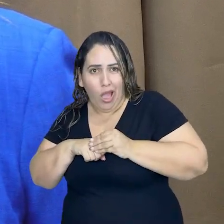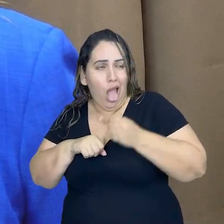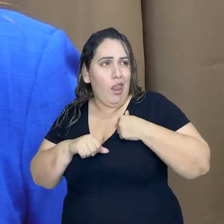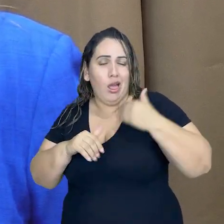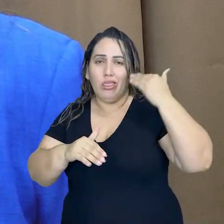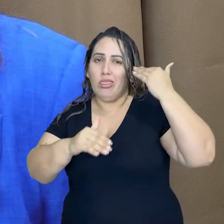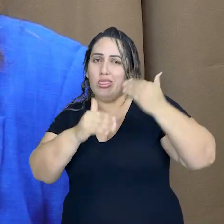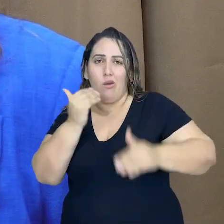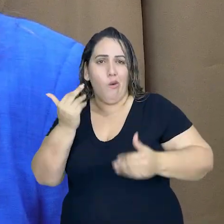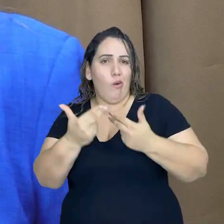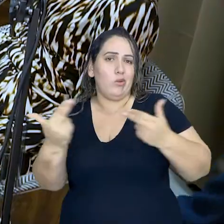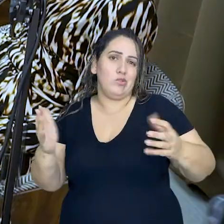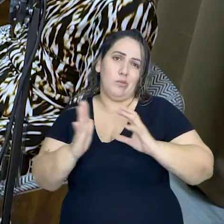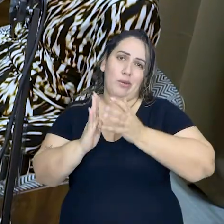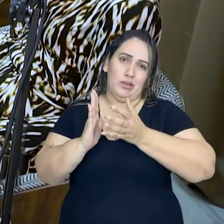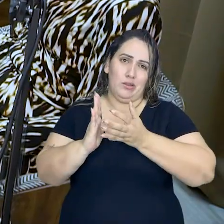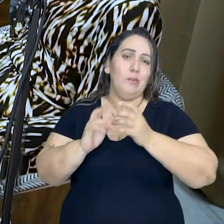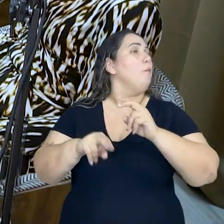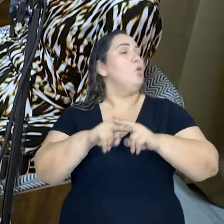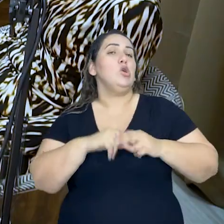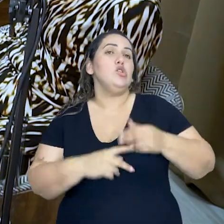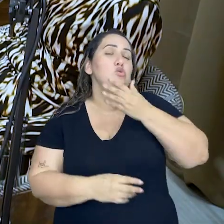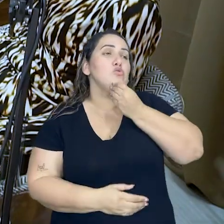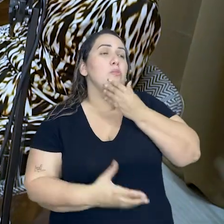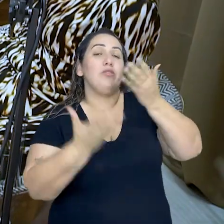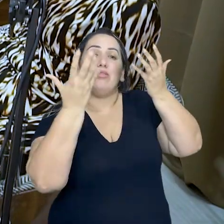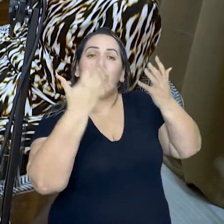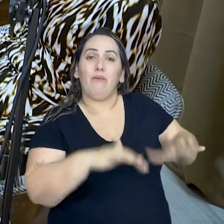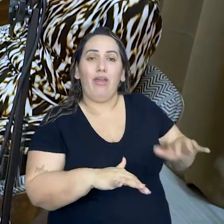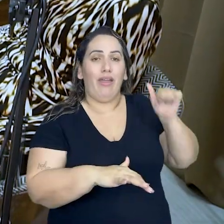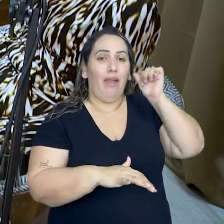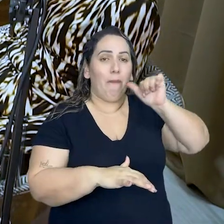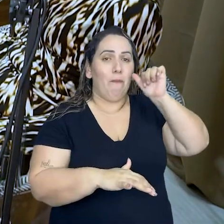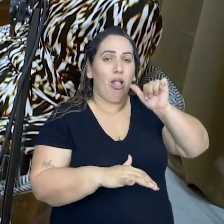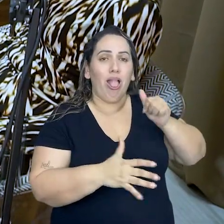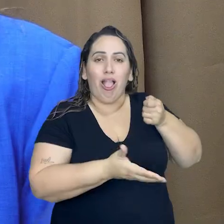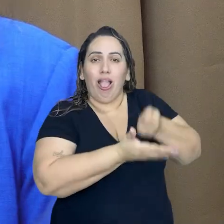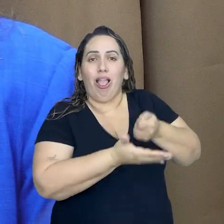de realmente se filiarem. Então, e aí, para